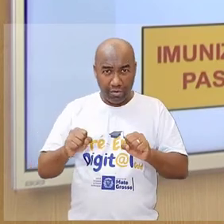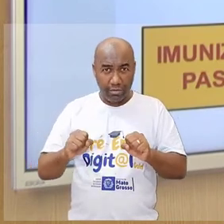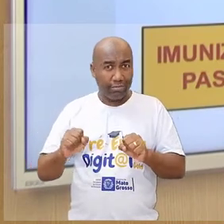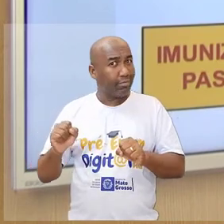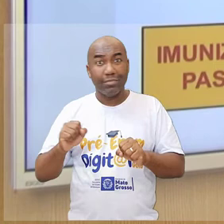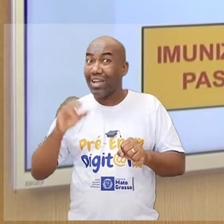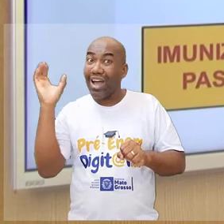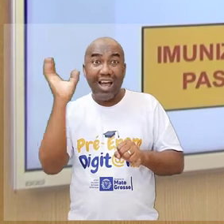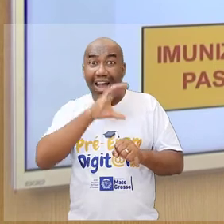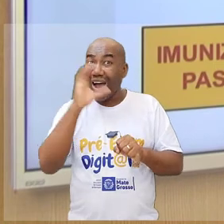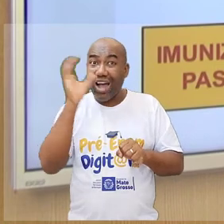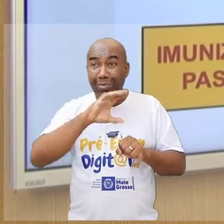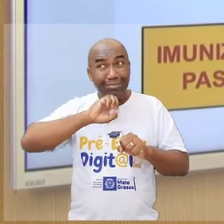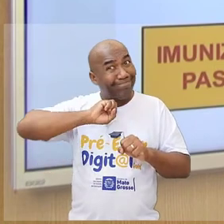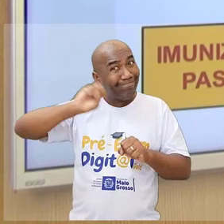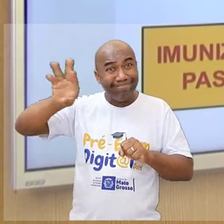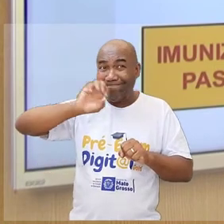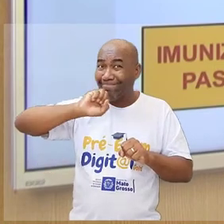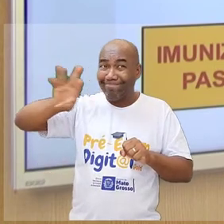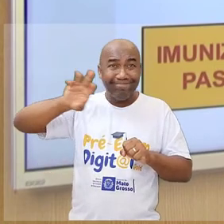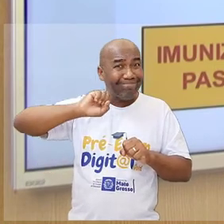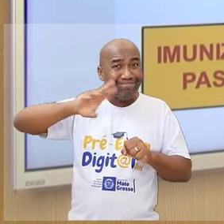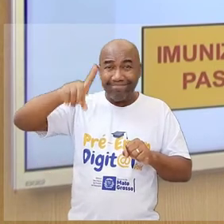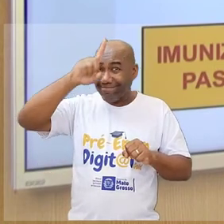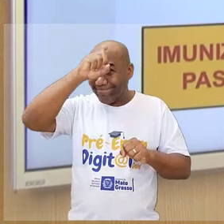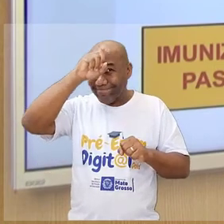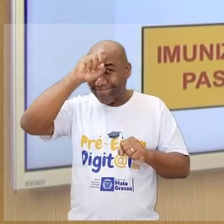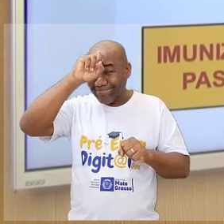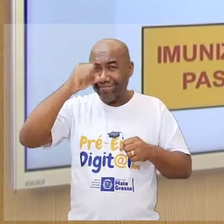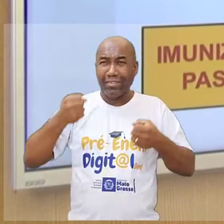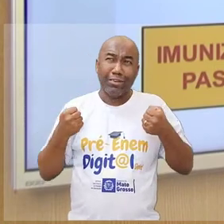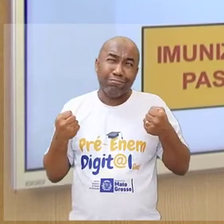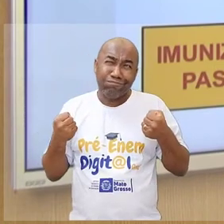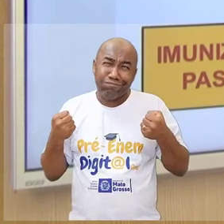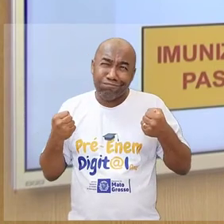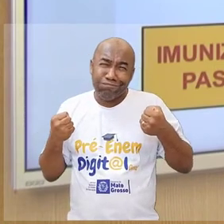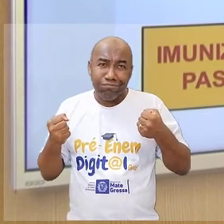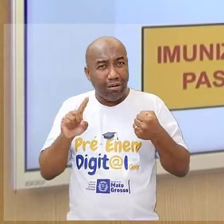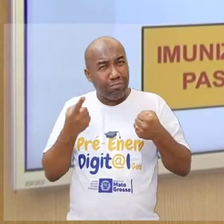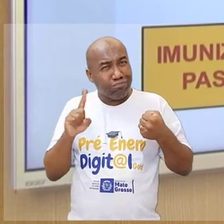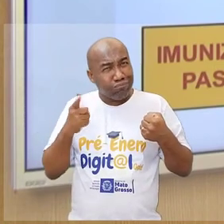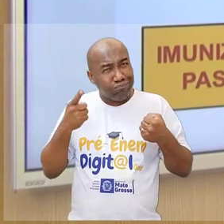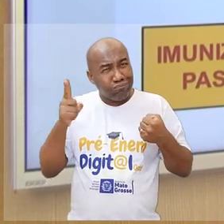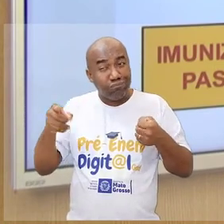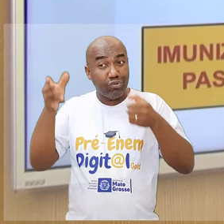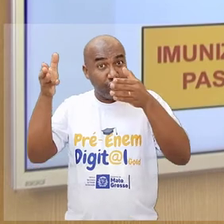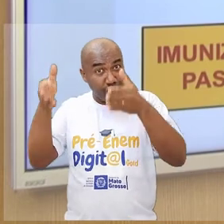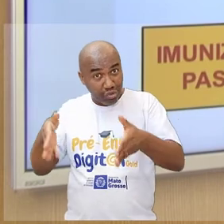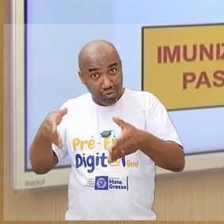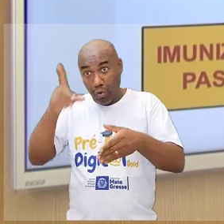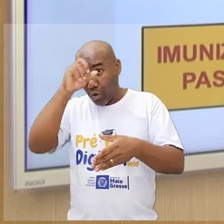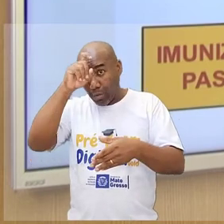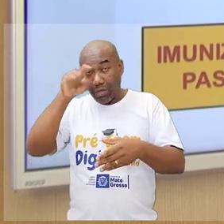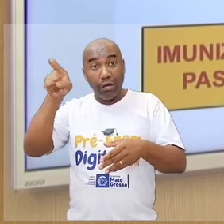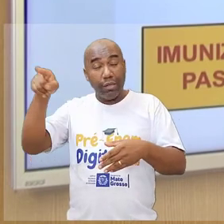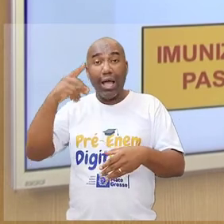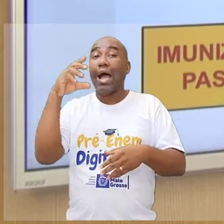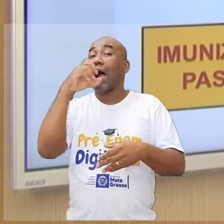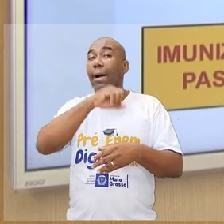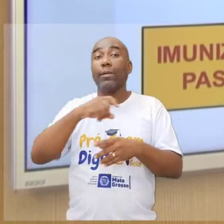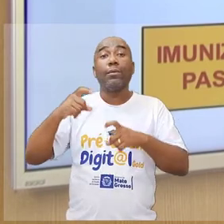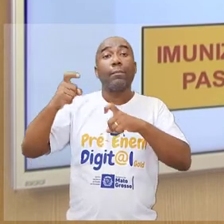ela recebeu o quê? Um soro terapêutico. O que é o soro? O soro